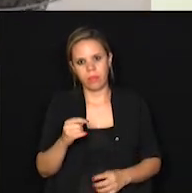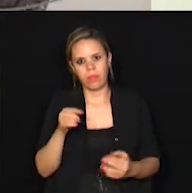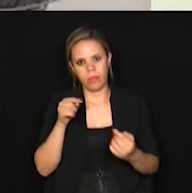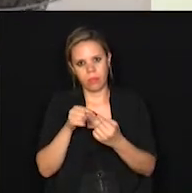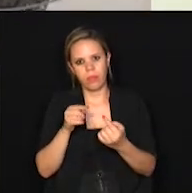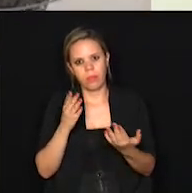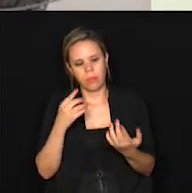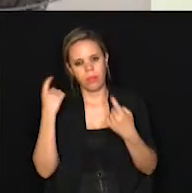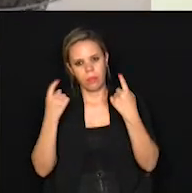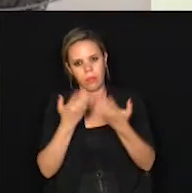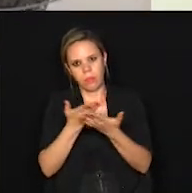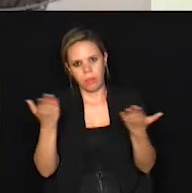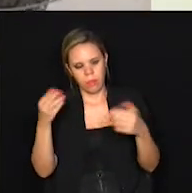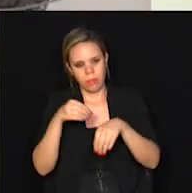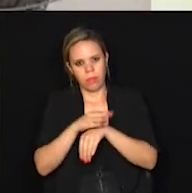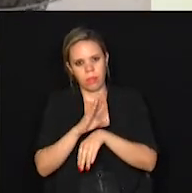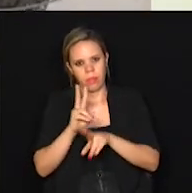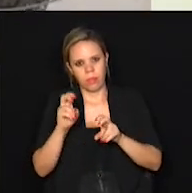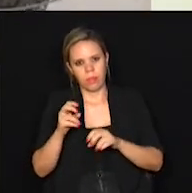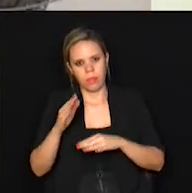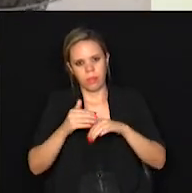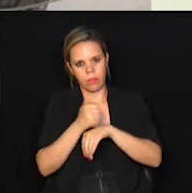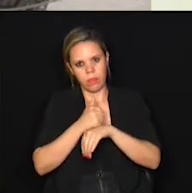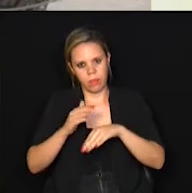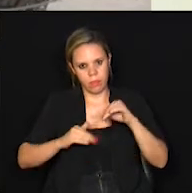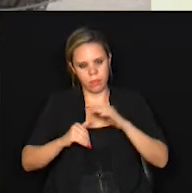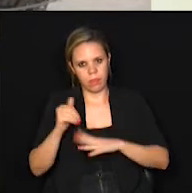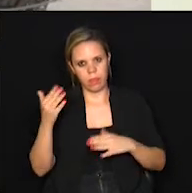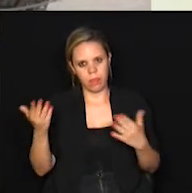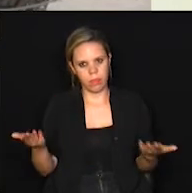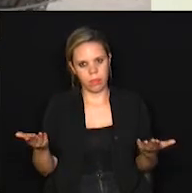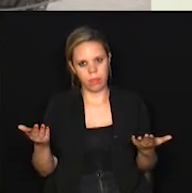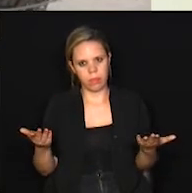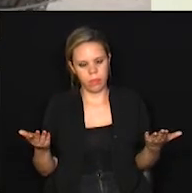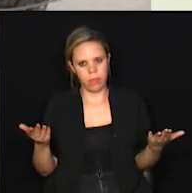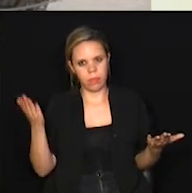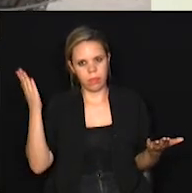3 crianças, se for lá num arredondamento, 4